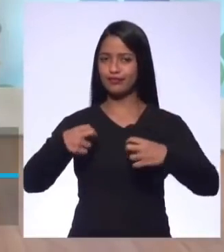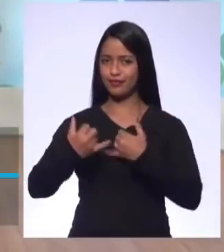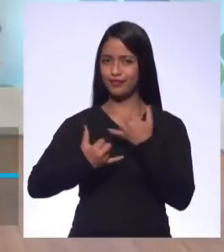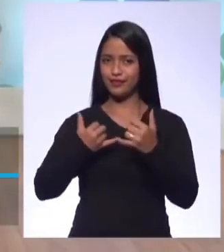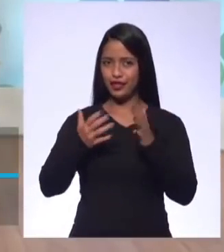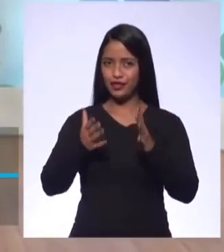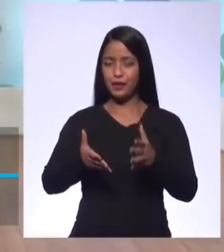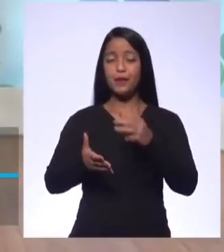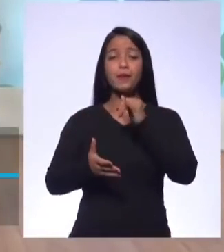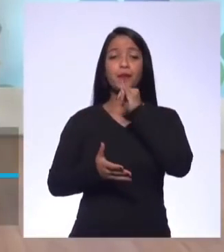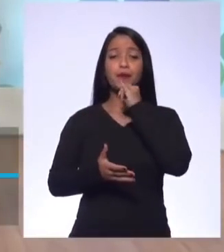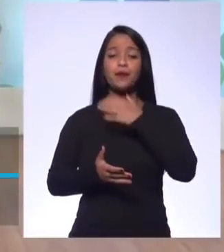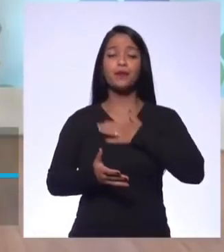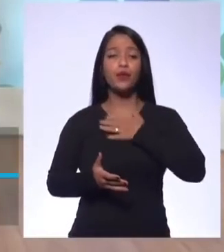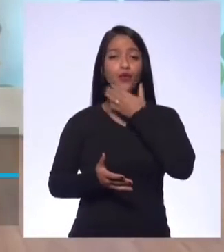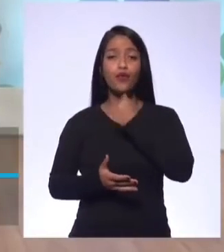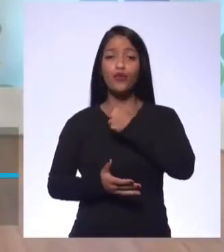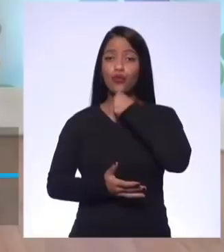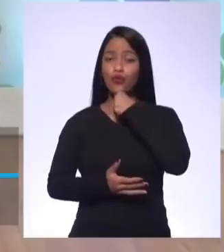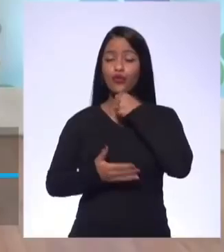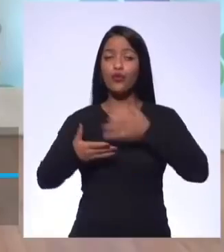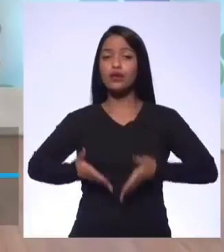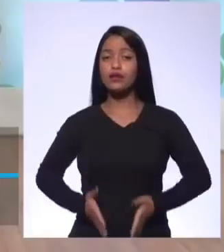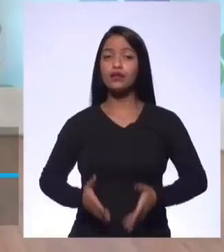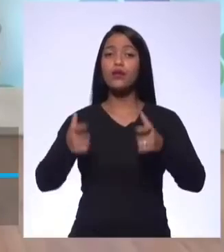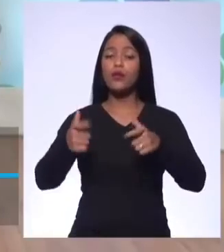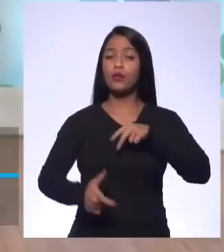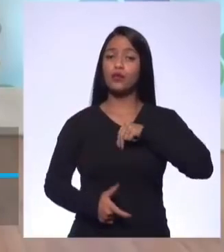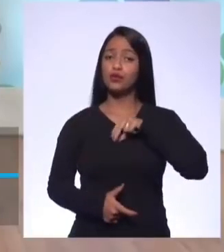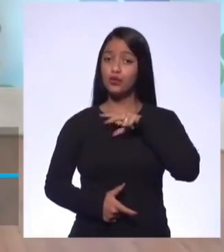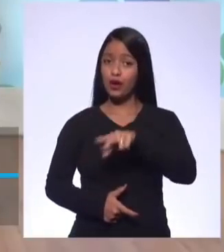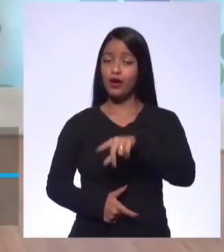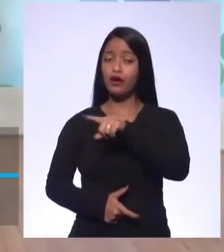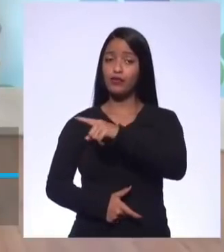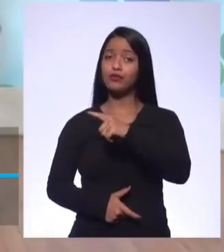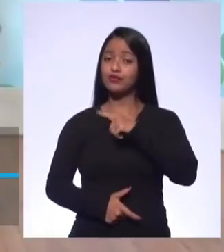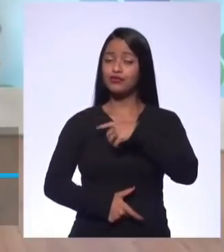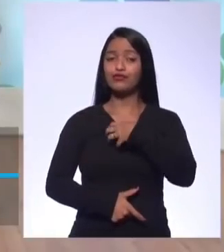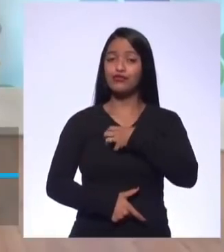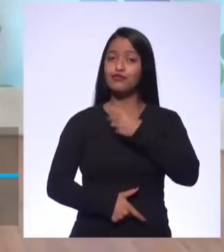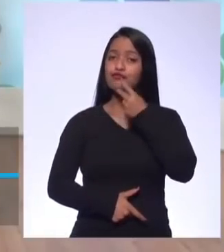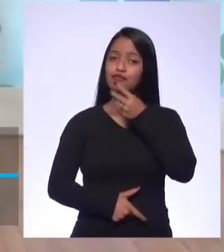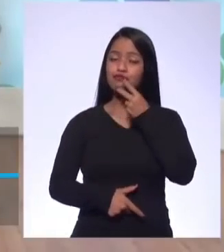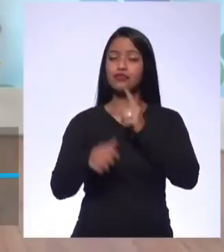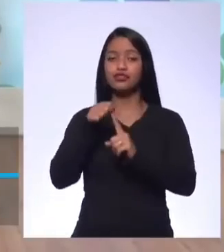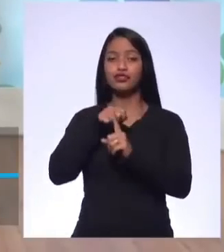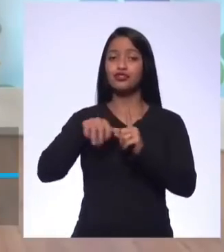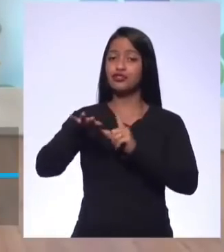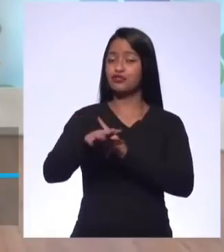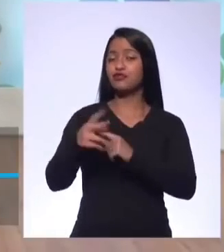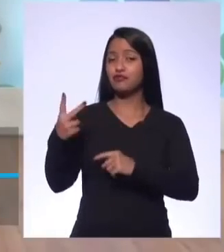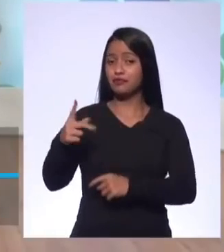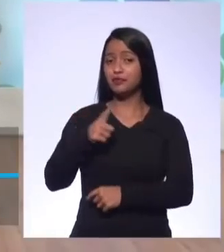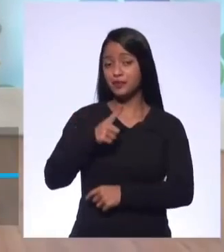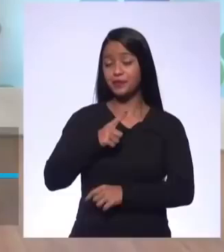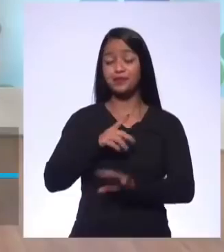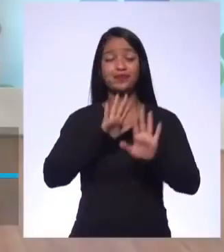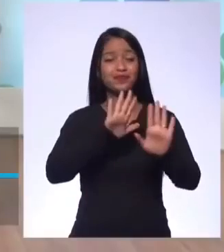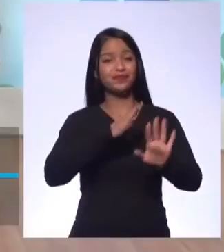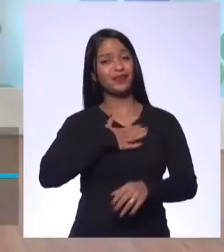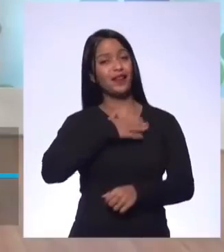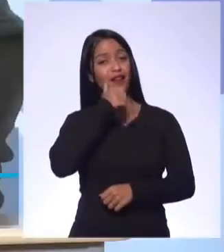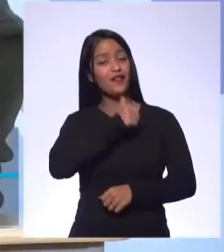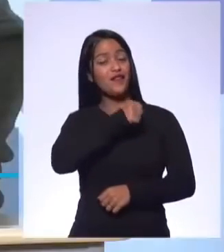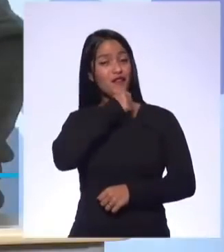fala umas que eu nem sei, porque não é daqui, né? Mas ele tem as dele também. Ah, não, minha avó, quando manda mensagem, ela manda áudio. Então, ela já